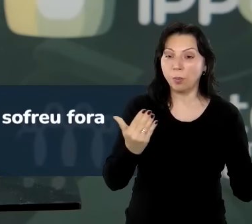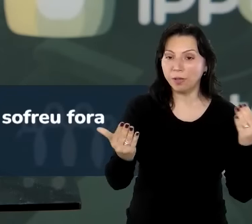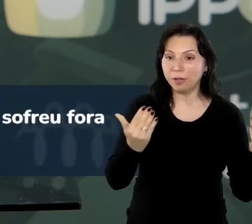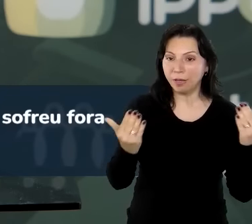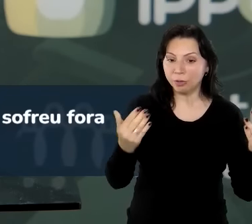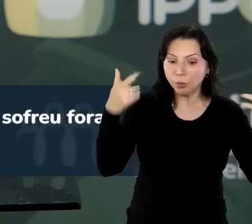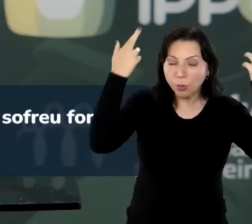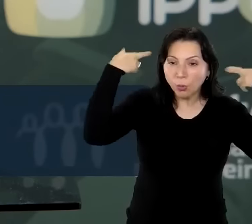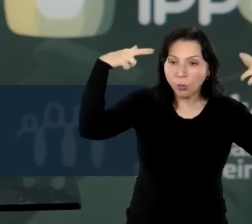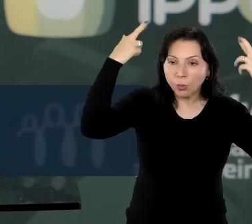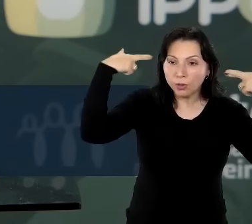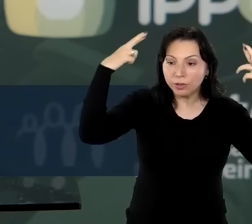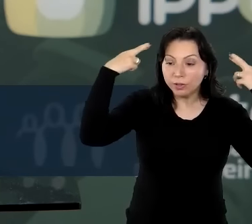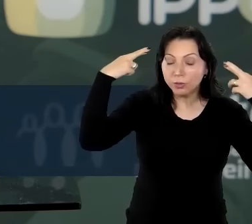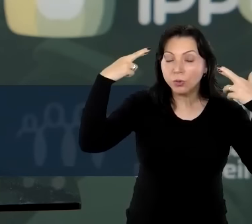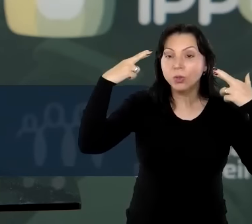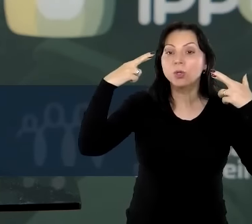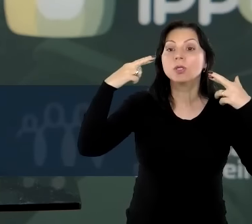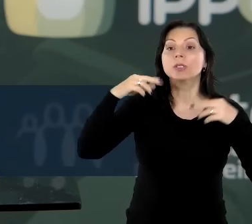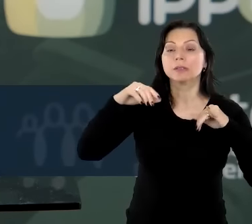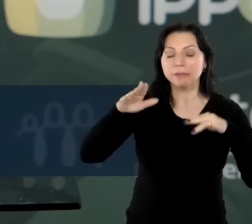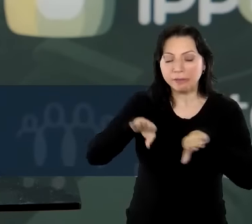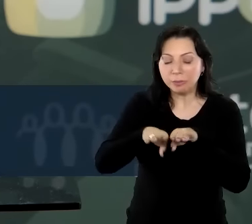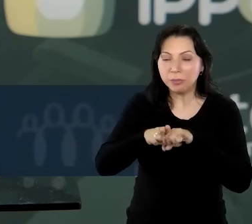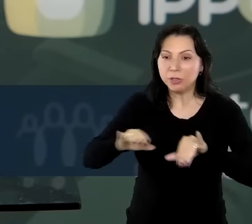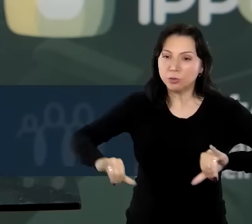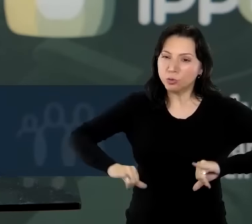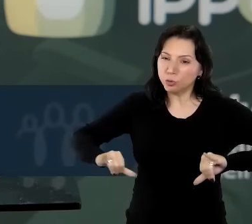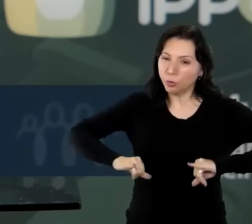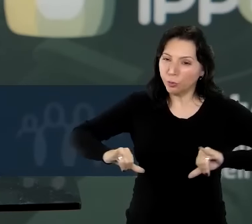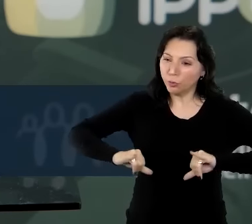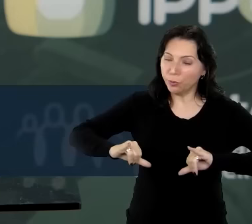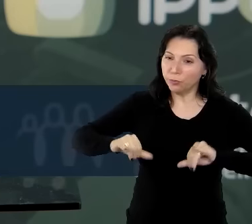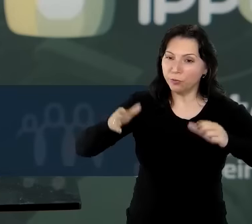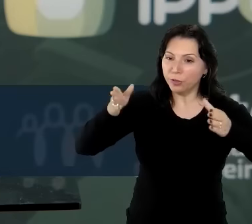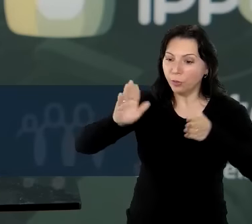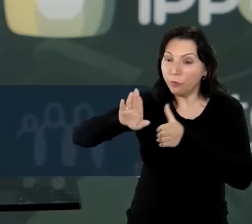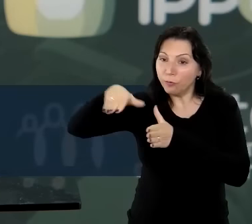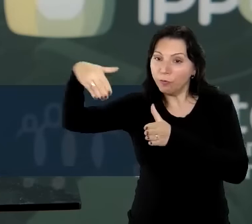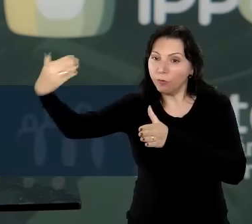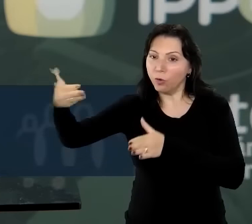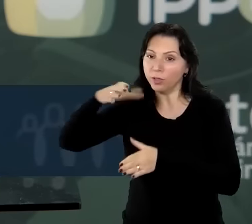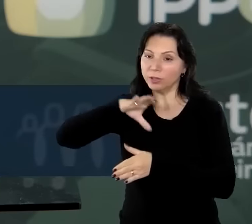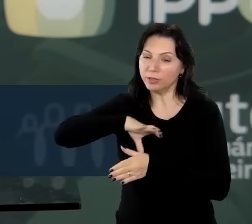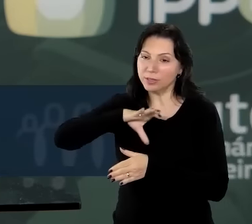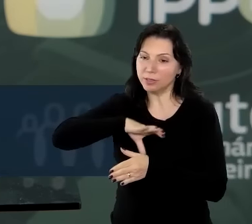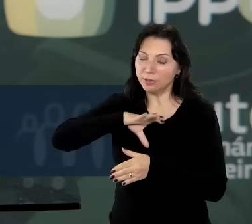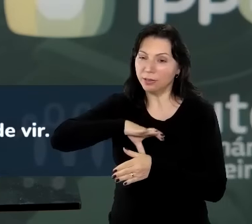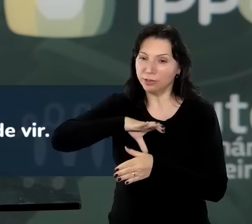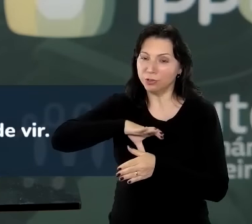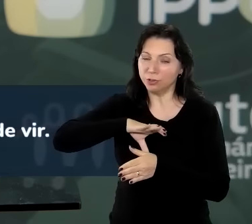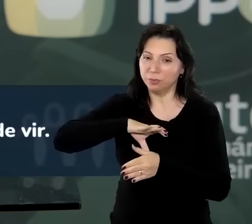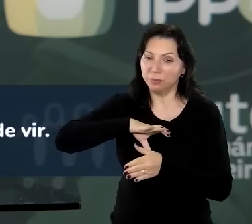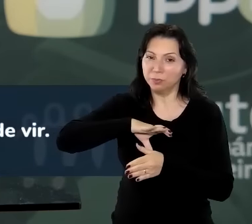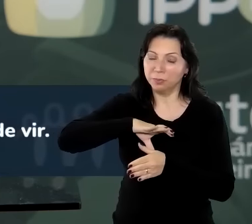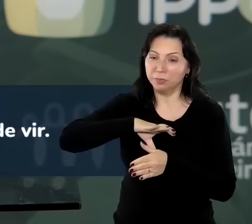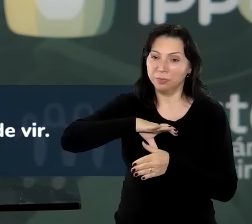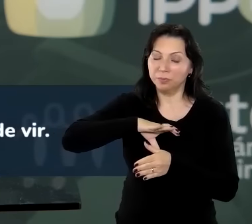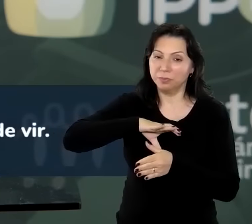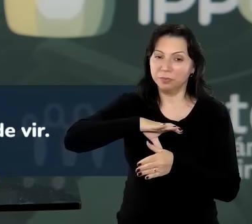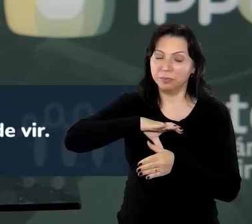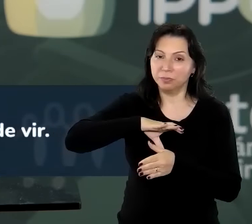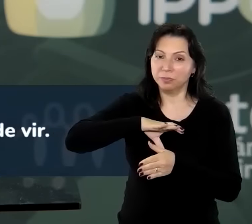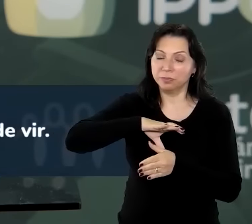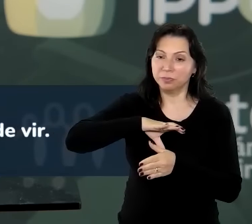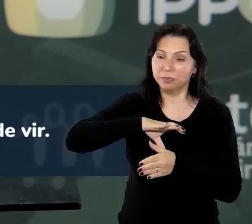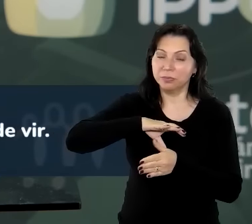sangue, sofreu fora da porta. Saiamos, pois, a ele fora do arraial, levando o seu vitupério. Na